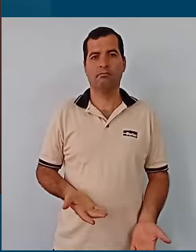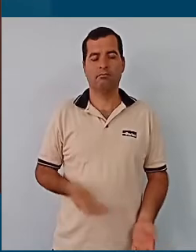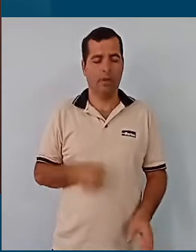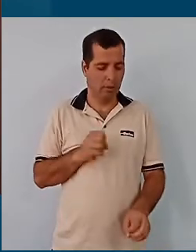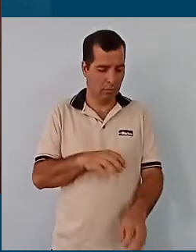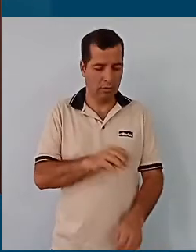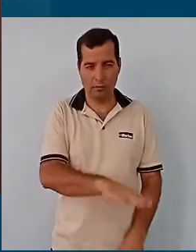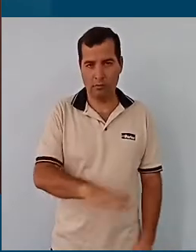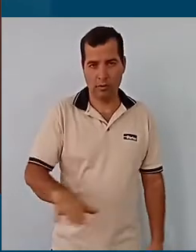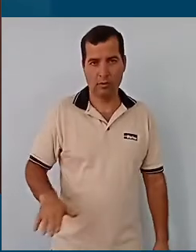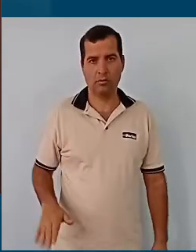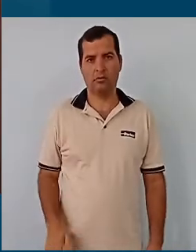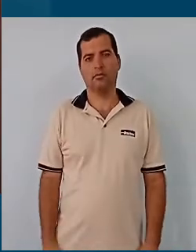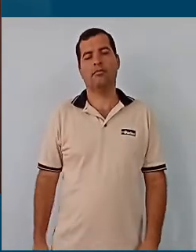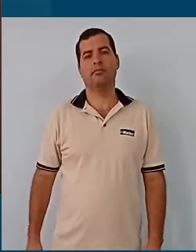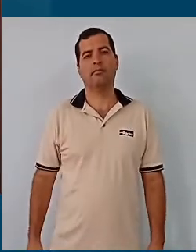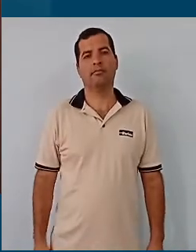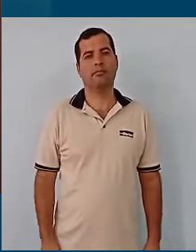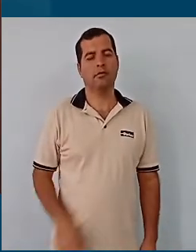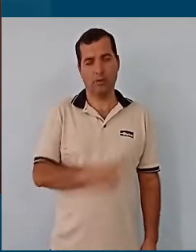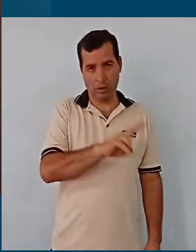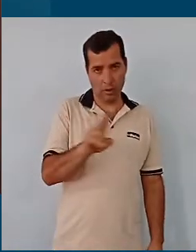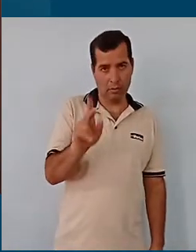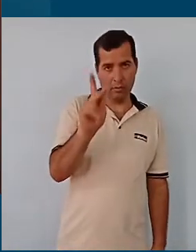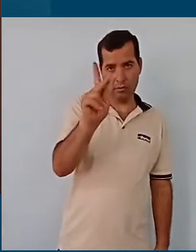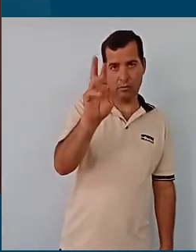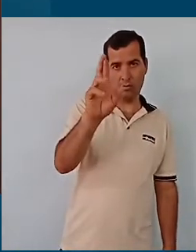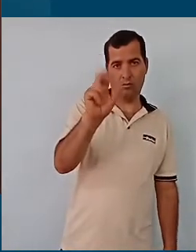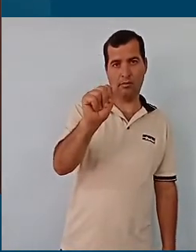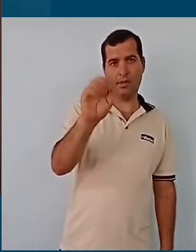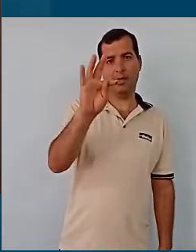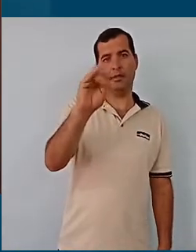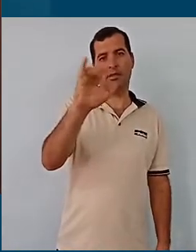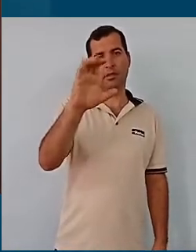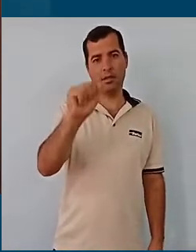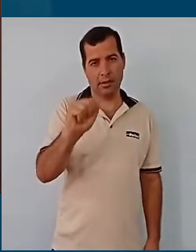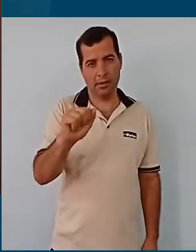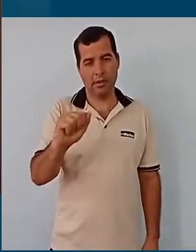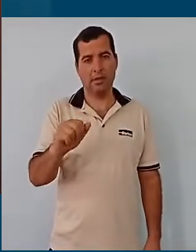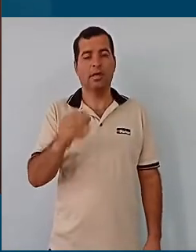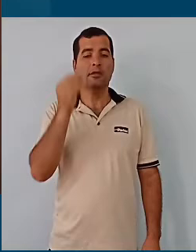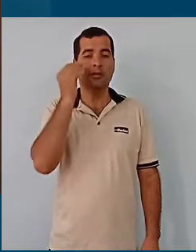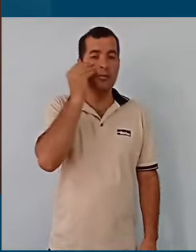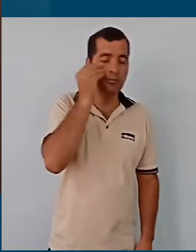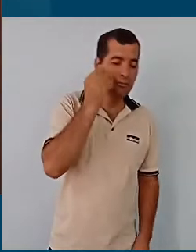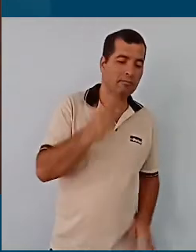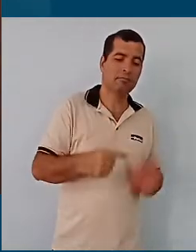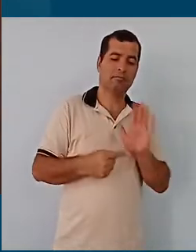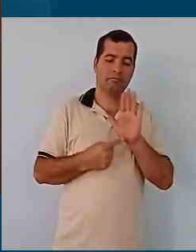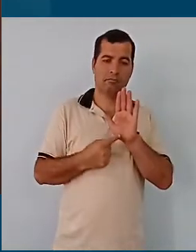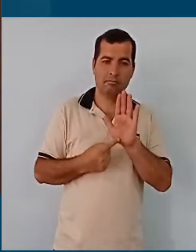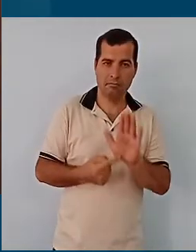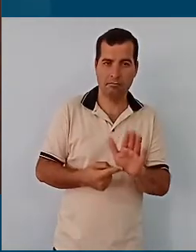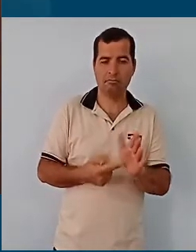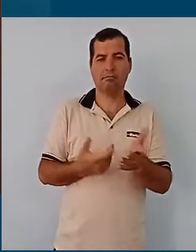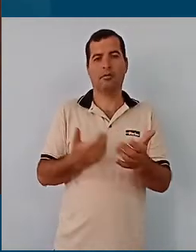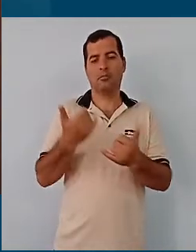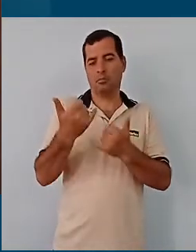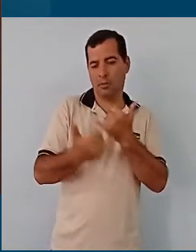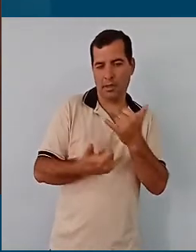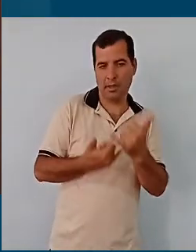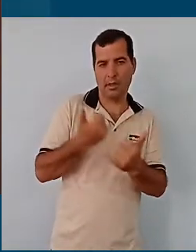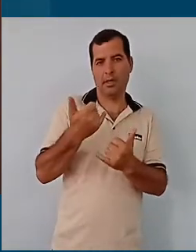constituem tudo isso, a participação, a expressão, o brincar em pequenos grupos, o tempo